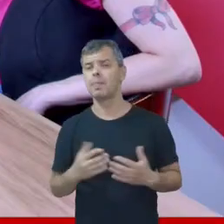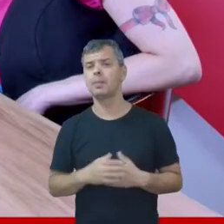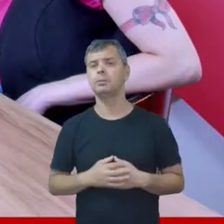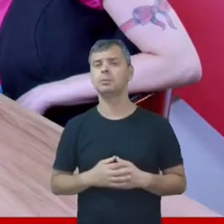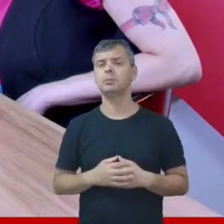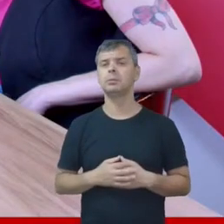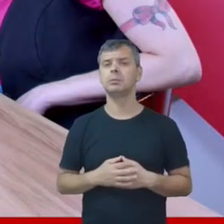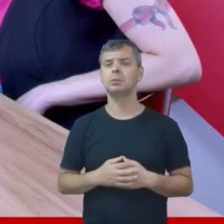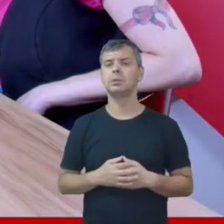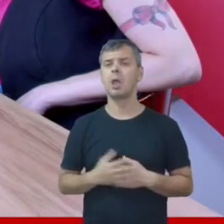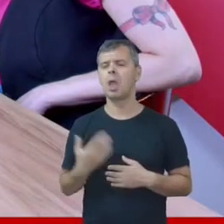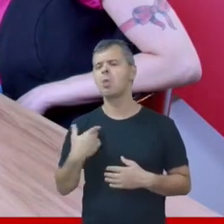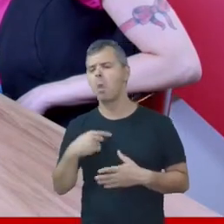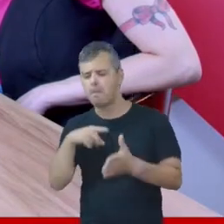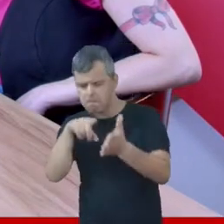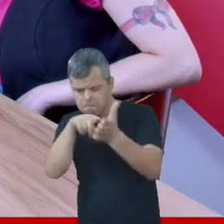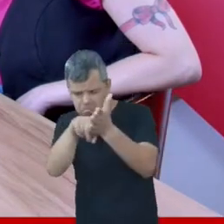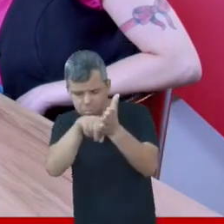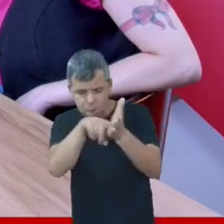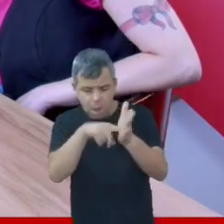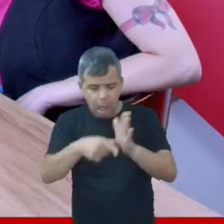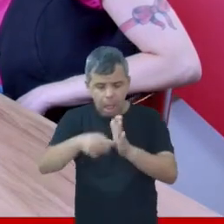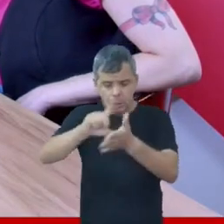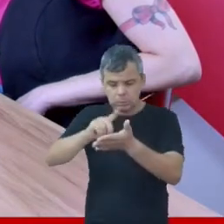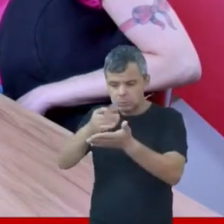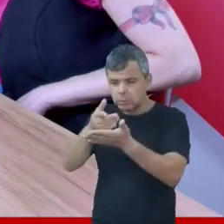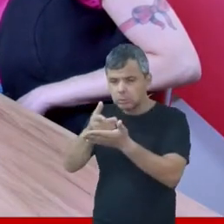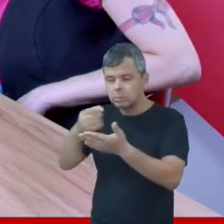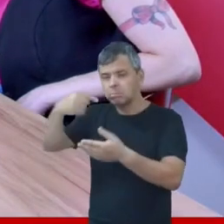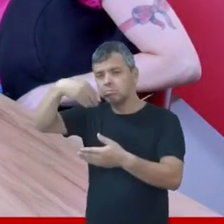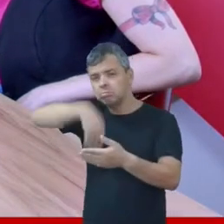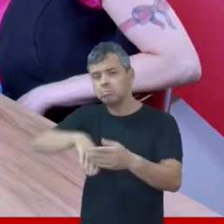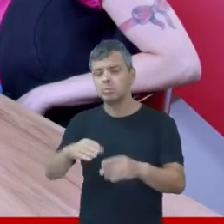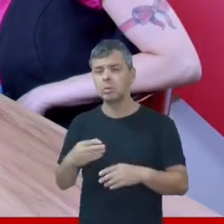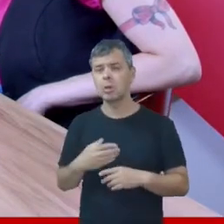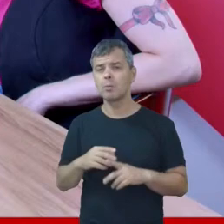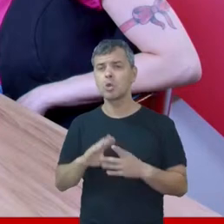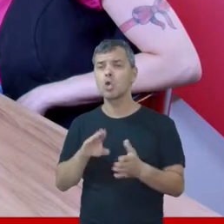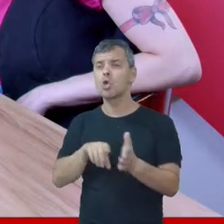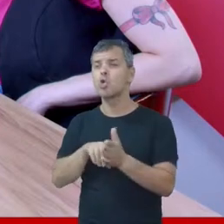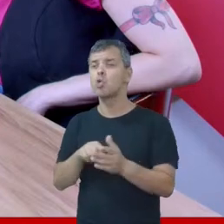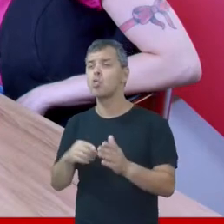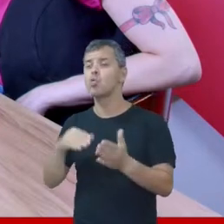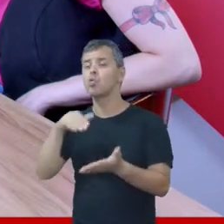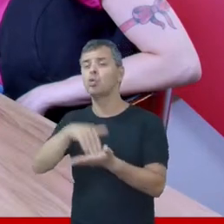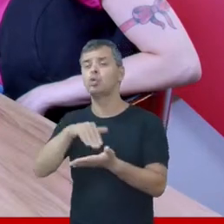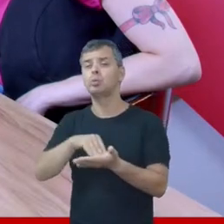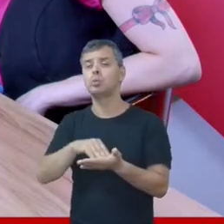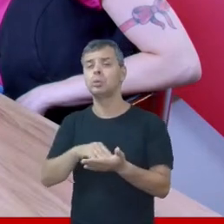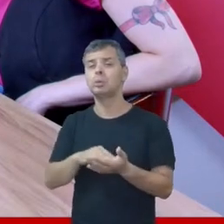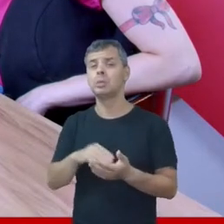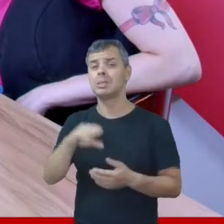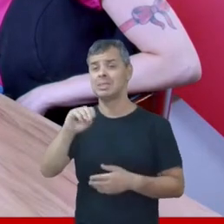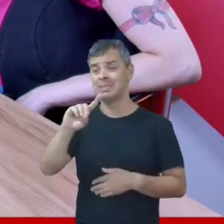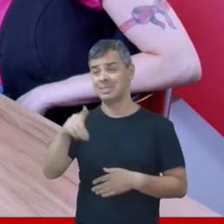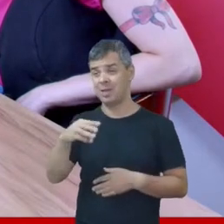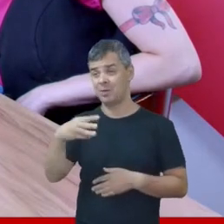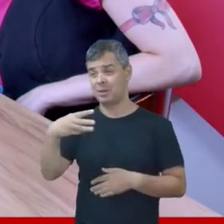estava fazendo algumas pesquisas, né, antes de vir para cá, e aí, de acordo com o último censo do IBGE, apenas